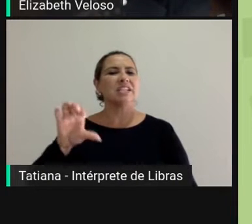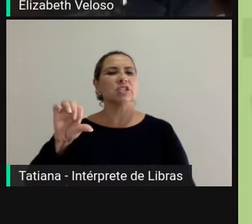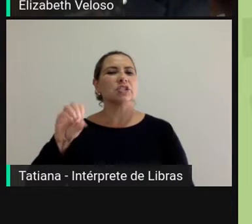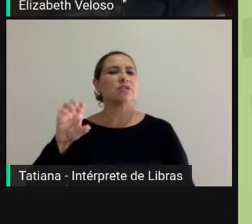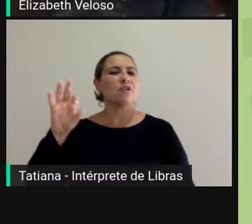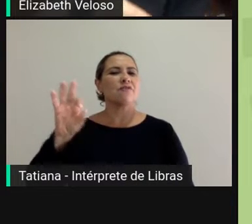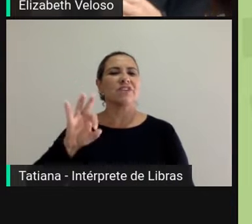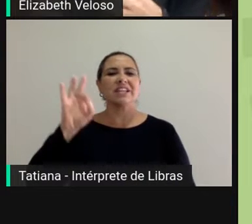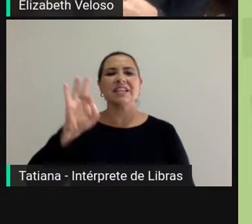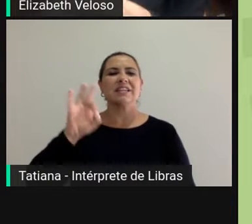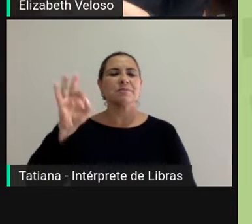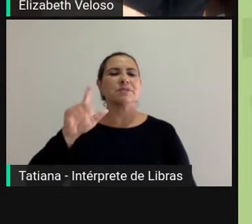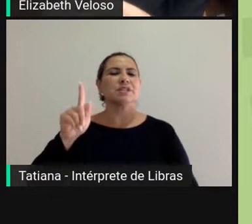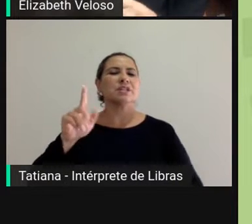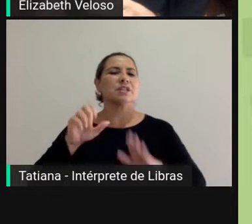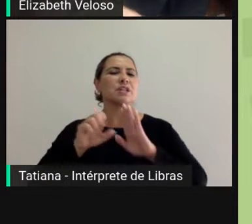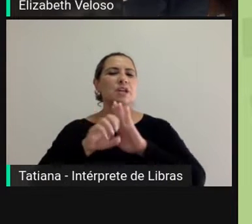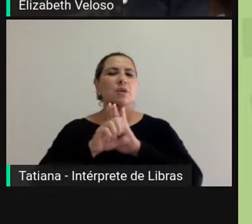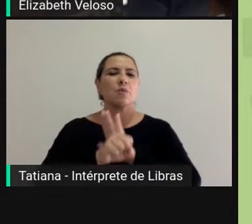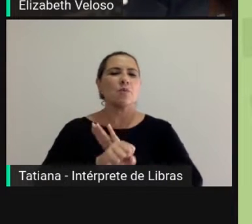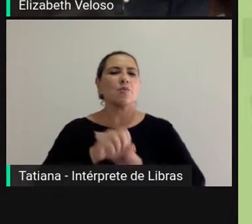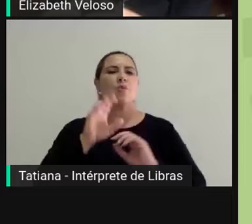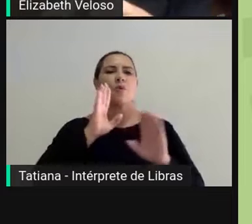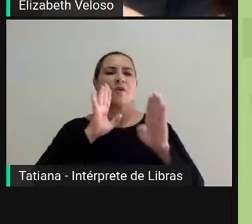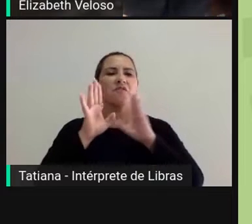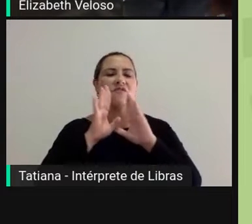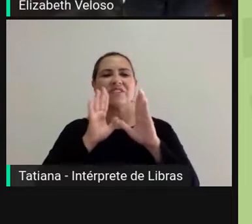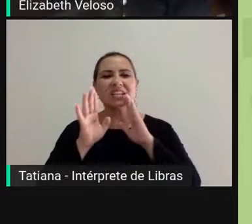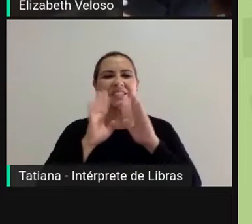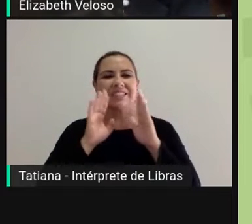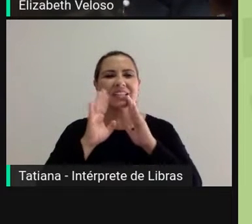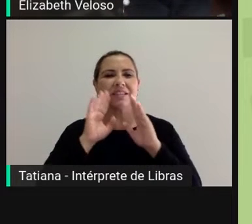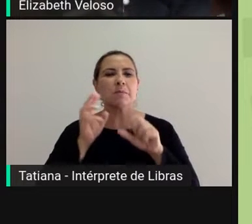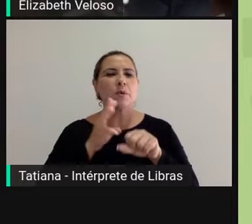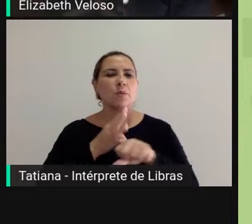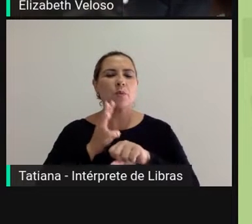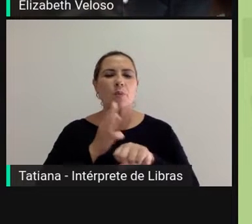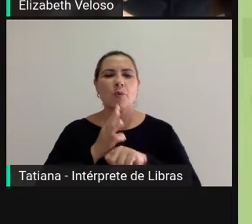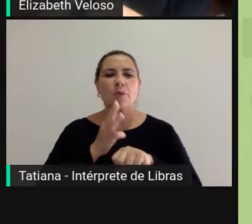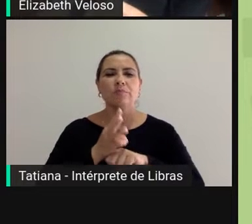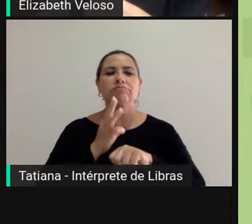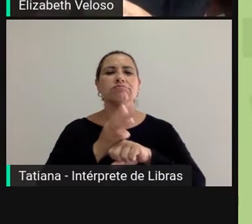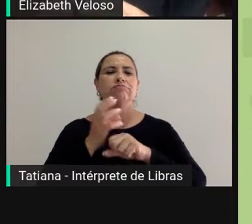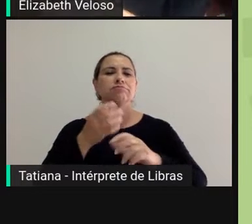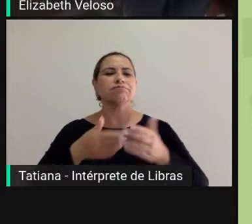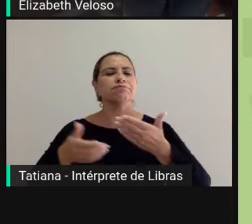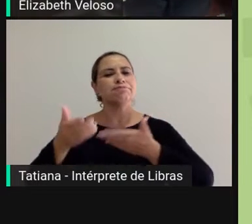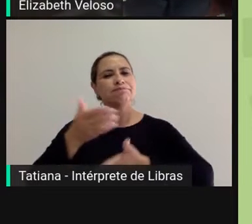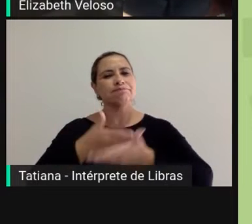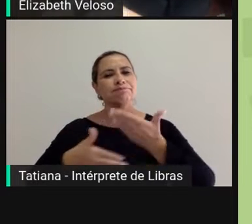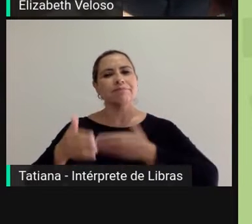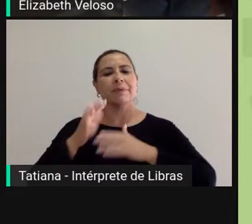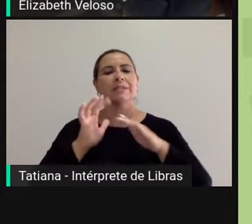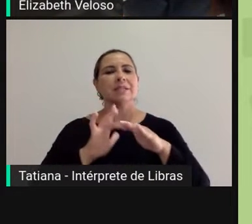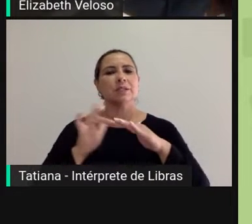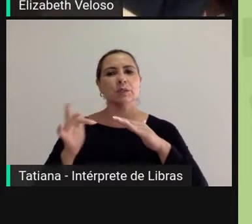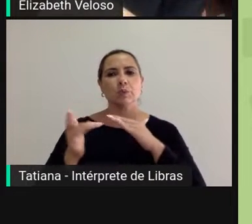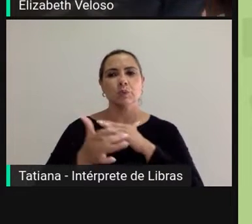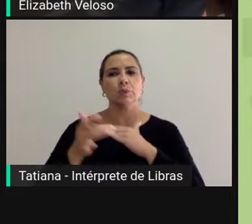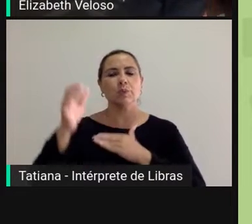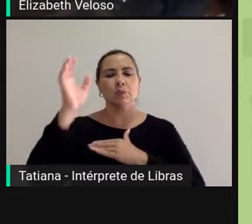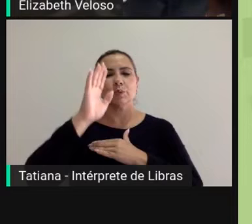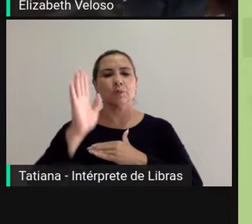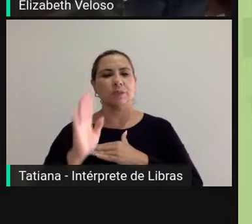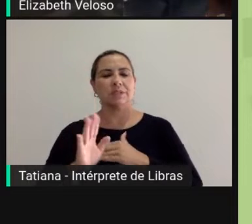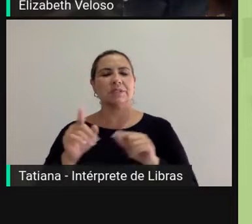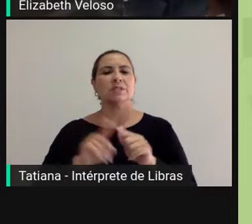de busca. O Facebook, o WhatsApp são absolutamente dominantes no mercado de rede social no Brasil e